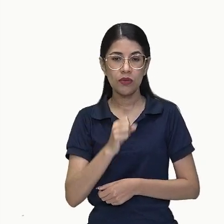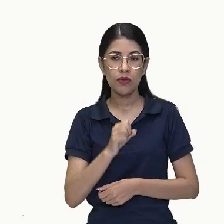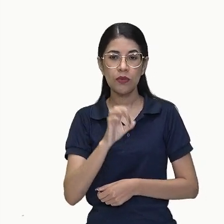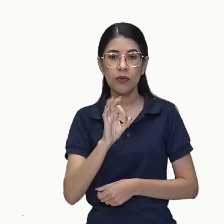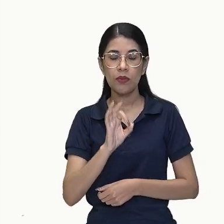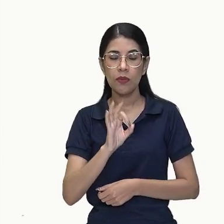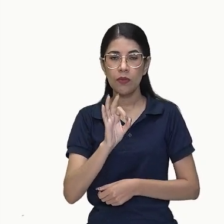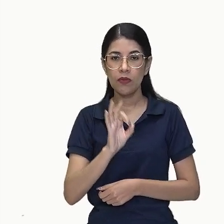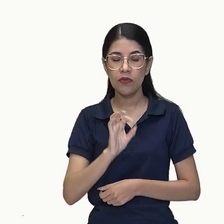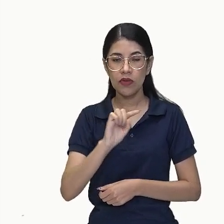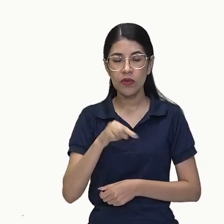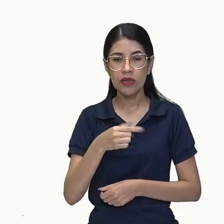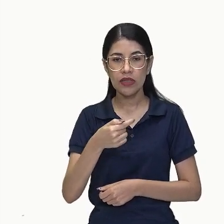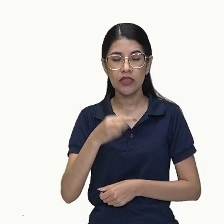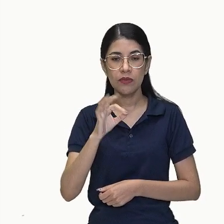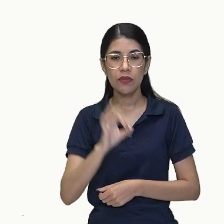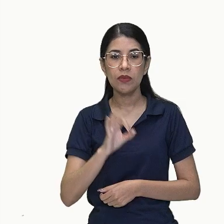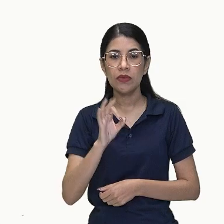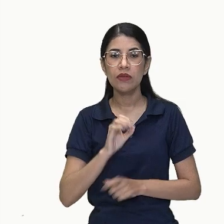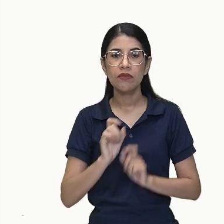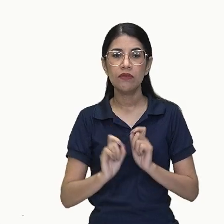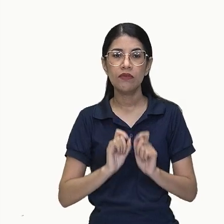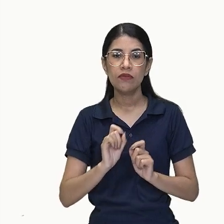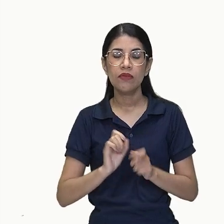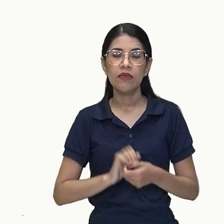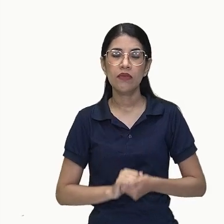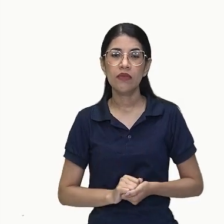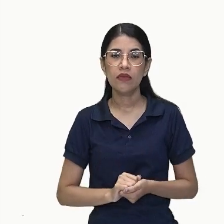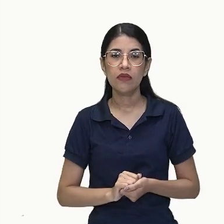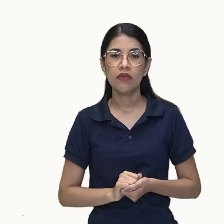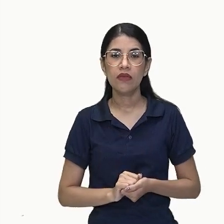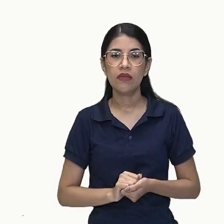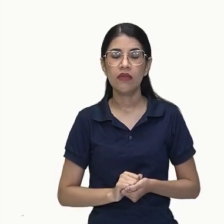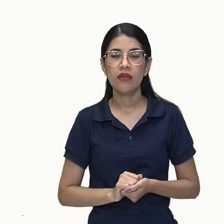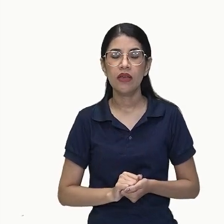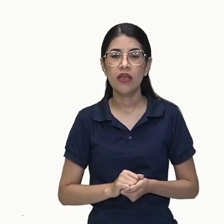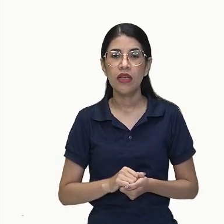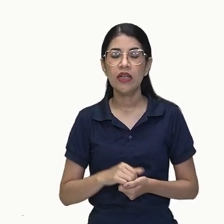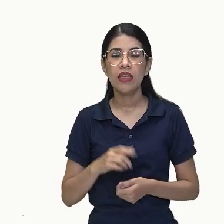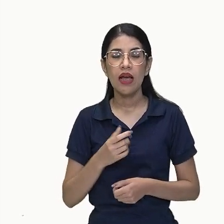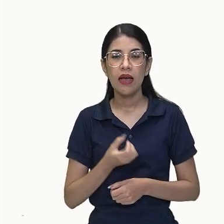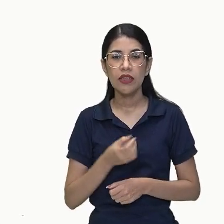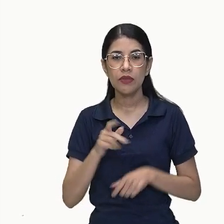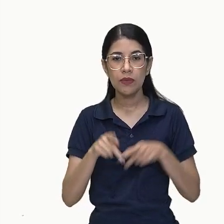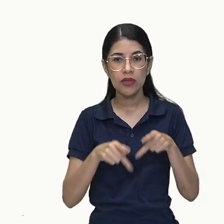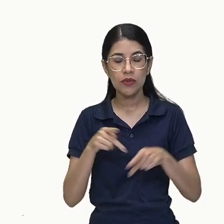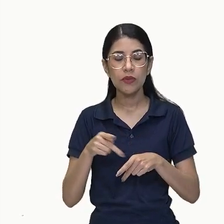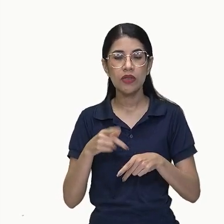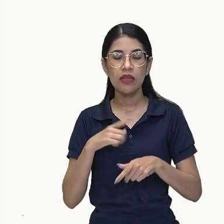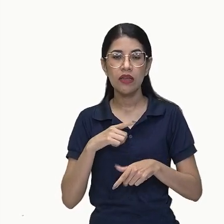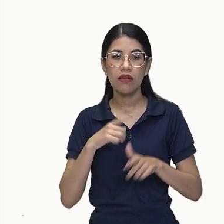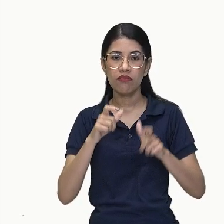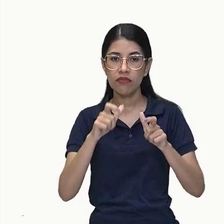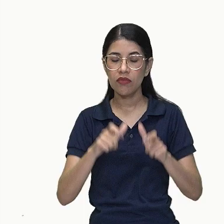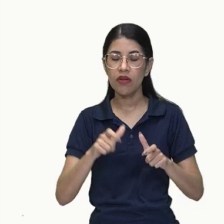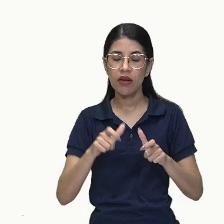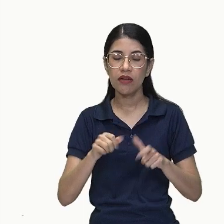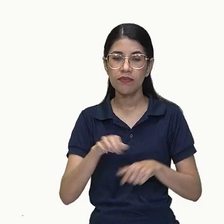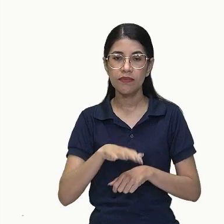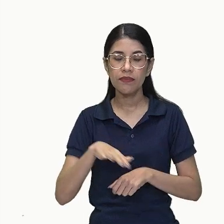18,7% dos reconhecimentos de refugiado da região, de refúgio da região, e por